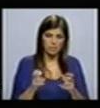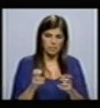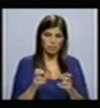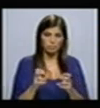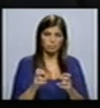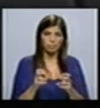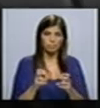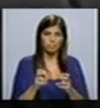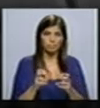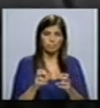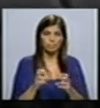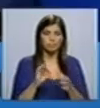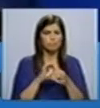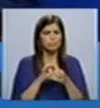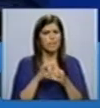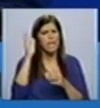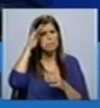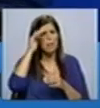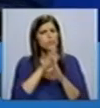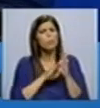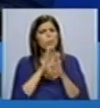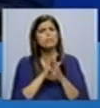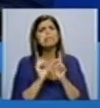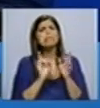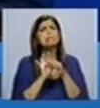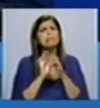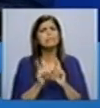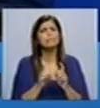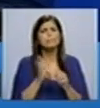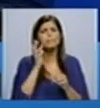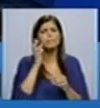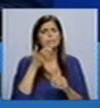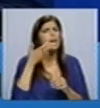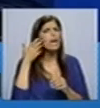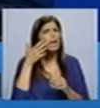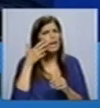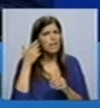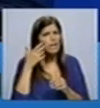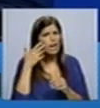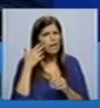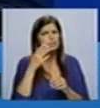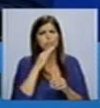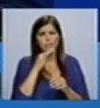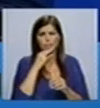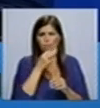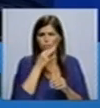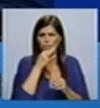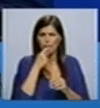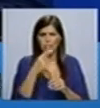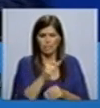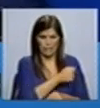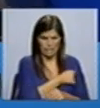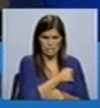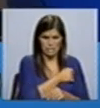espaço aos animais domésticos. Miguel, que ligação é esta? Gatinhos e cãezinhos. É aquilo que nós vamos falar, aqueles que temos em casa e, no